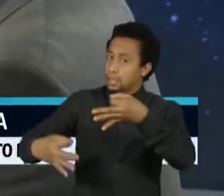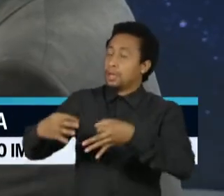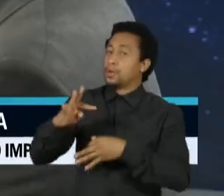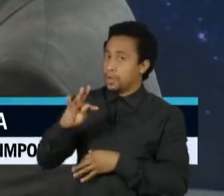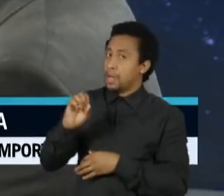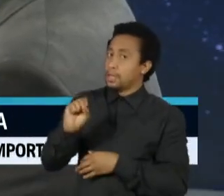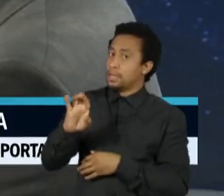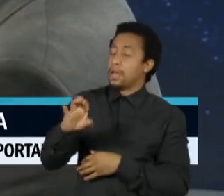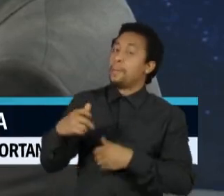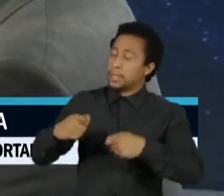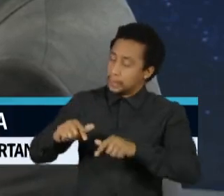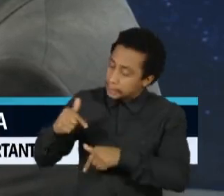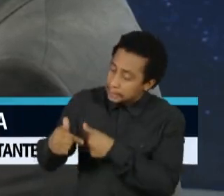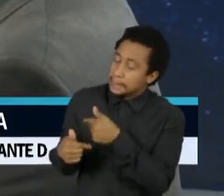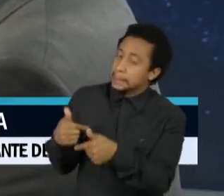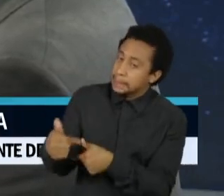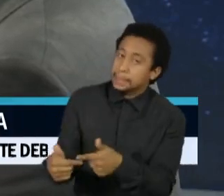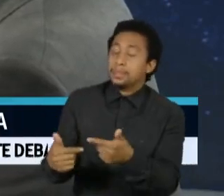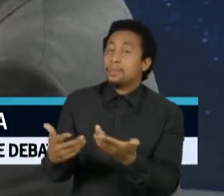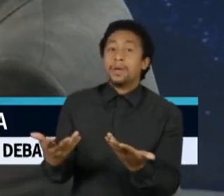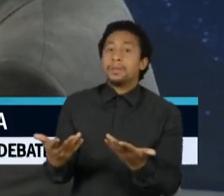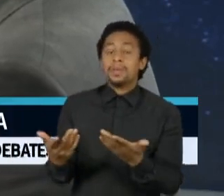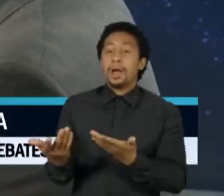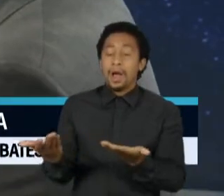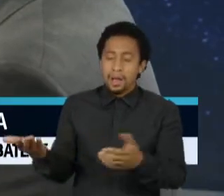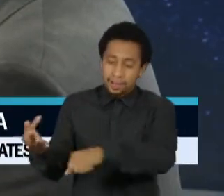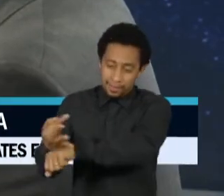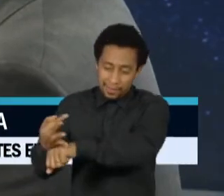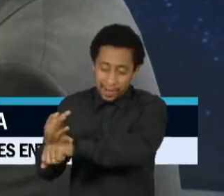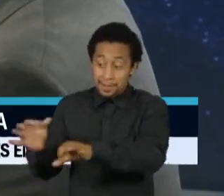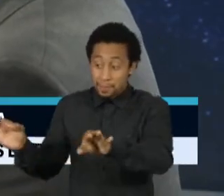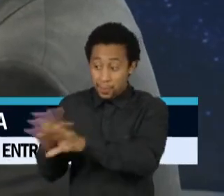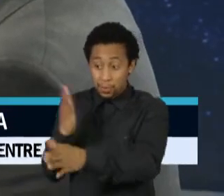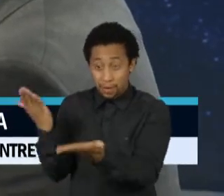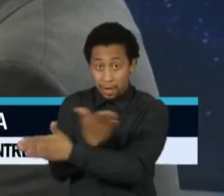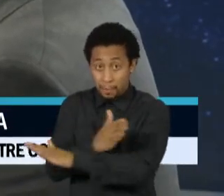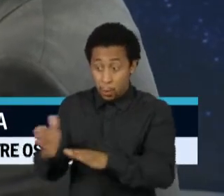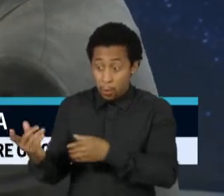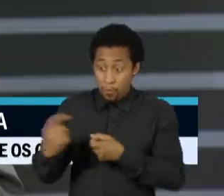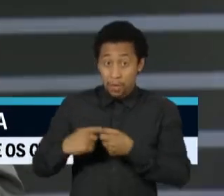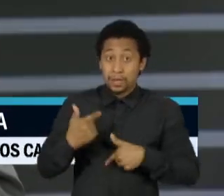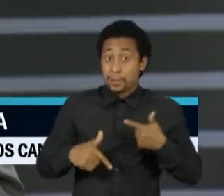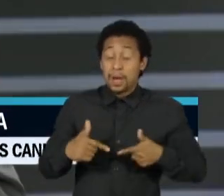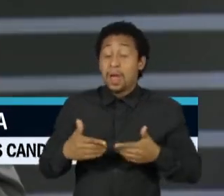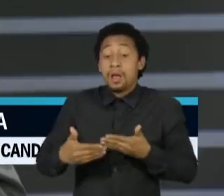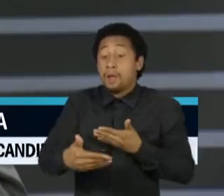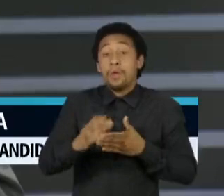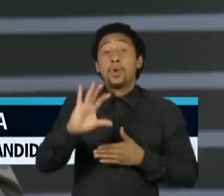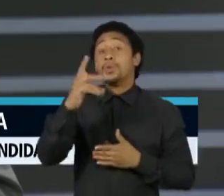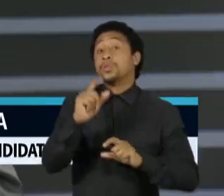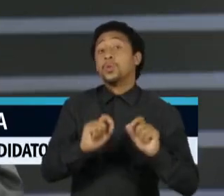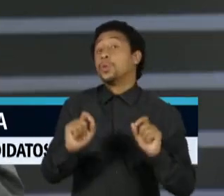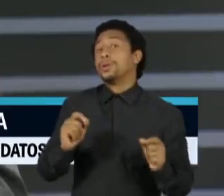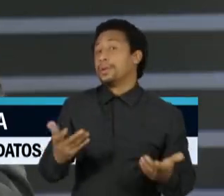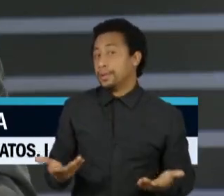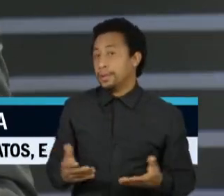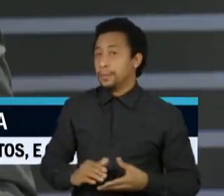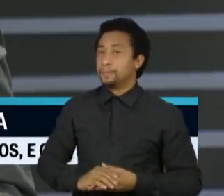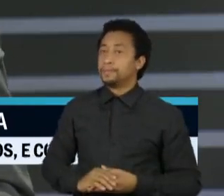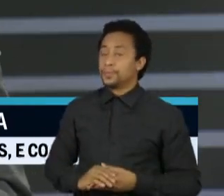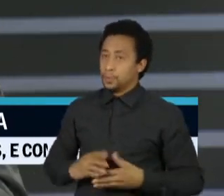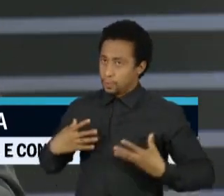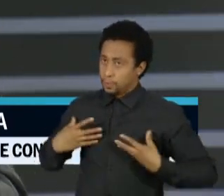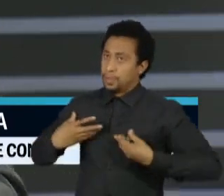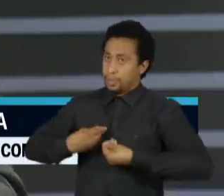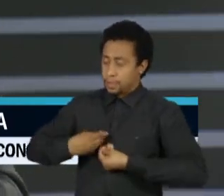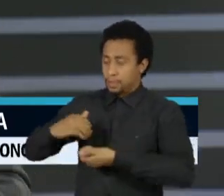que esperar após a volta desse recesso, né, o que esperar dos ministros do STF? Olha, tanto o STF quanto o TSE